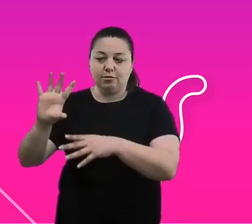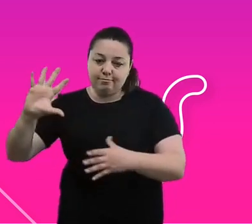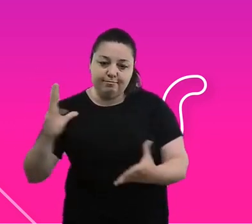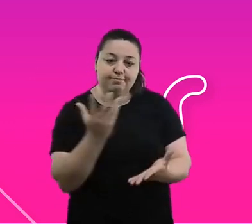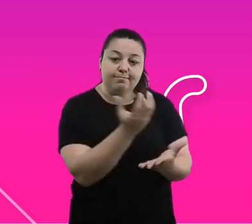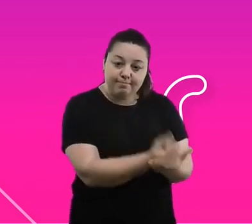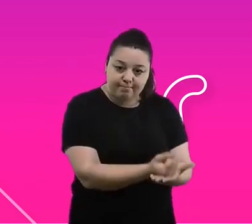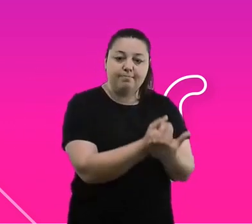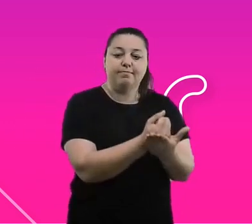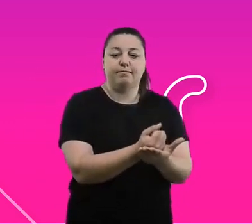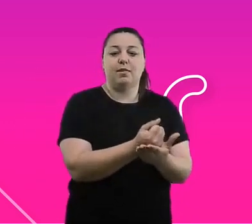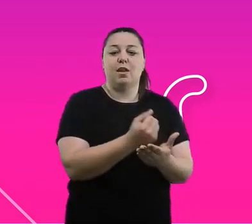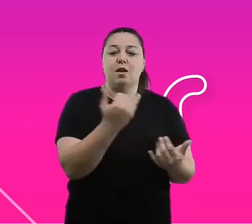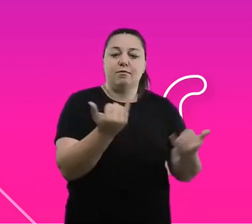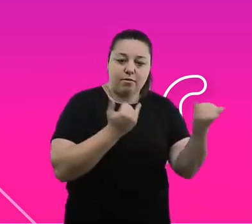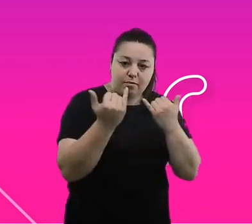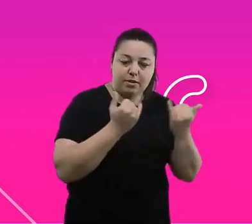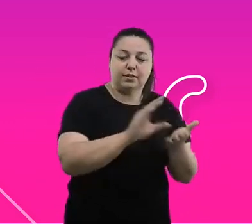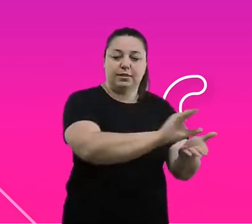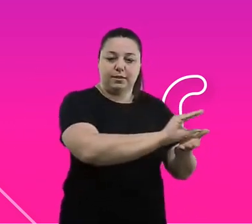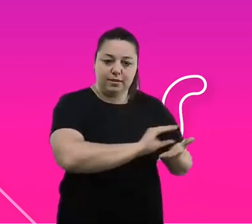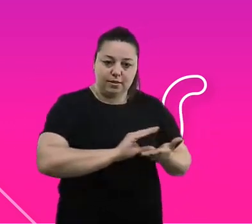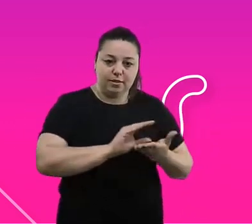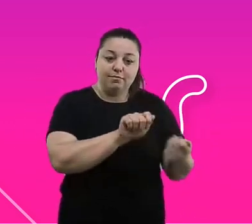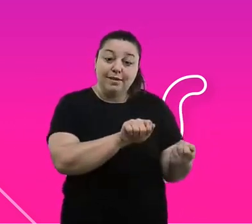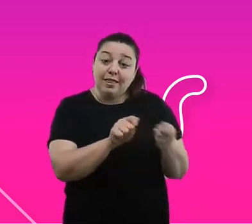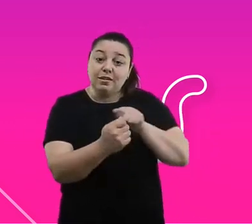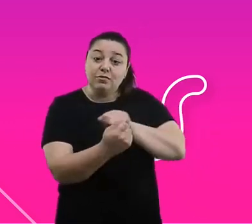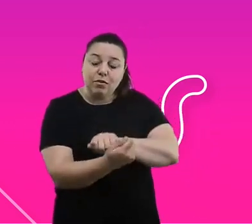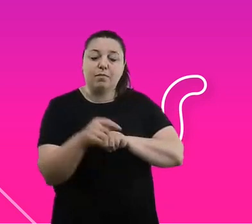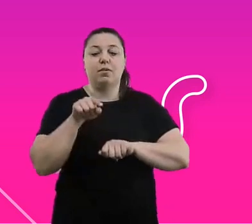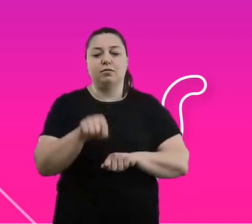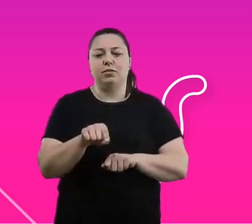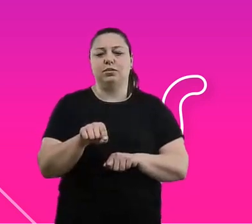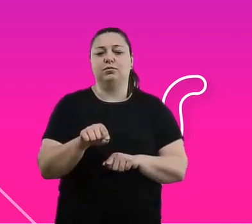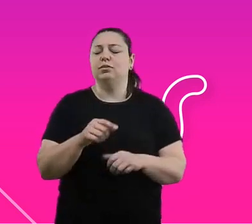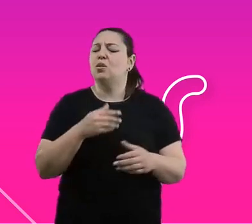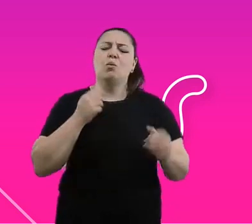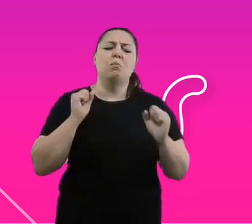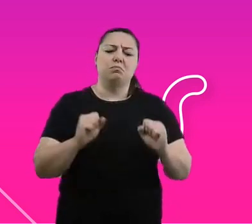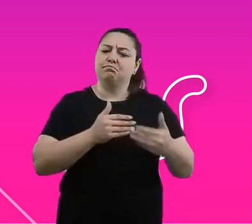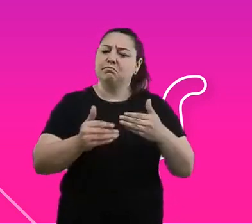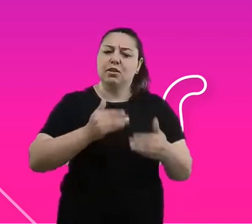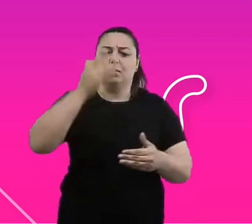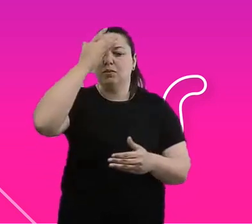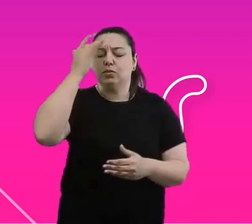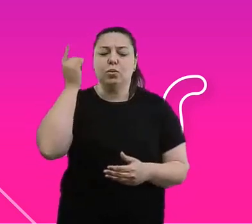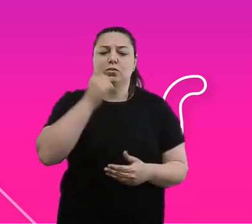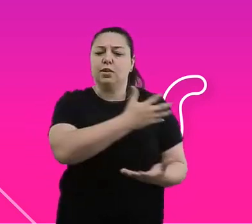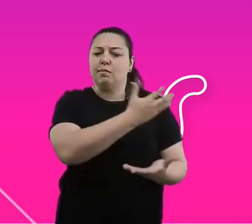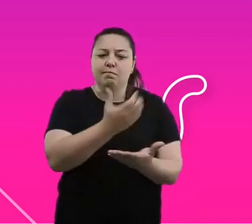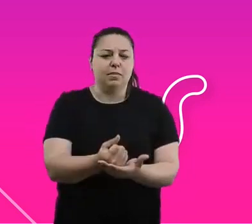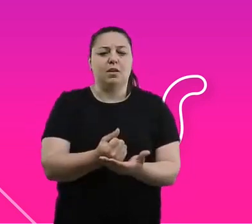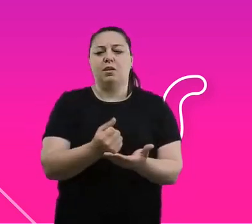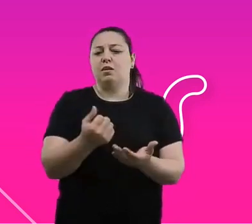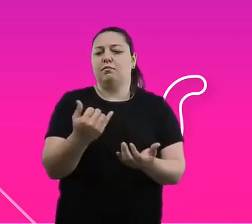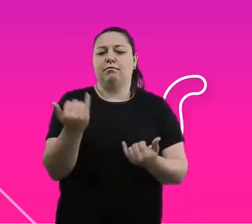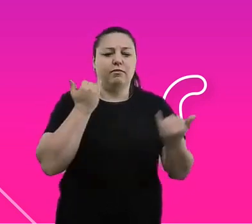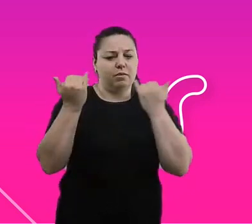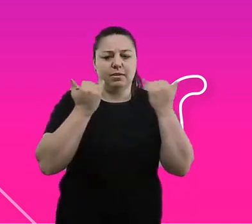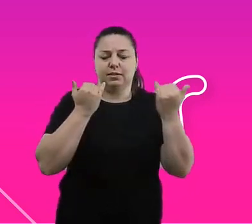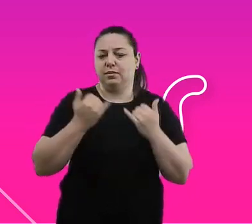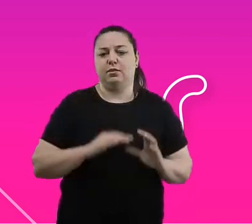em um módulo do Python, para qualquer pessoa extrair esses dados com muita facilidade. Com 2 linhas de código, ela